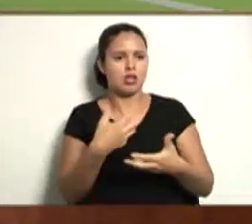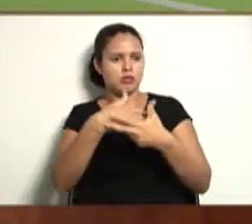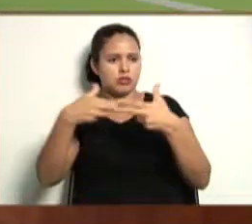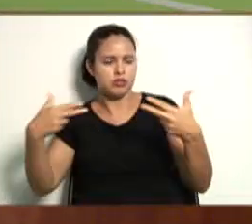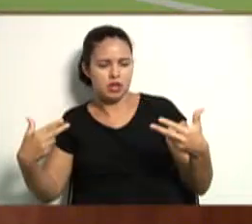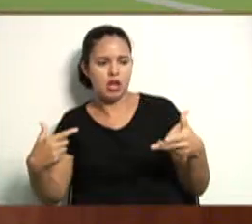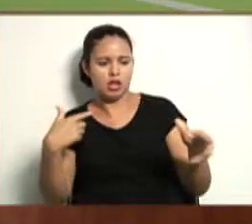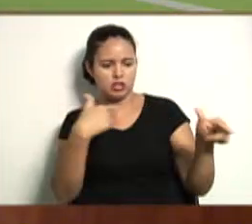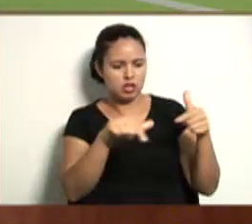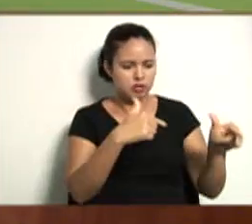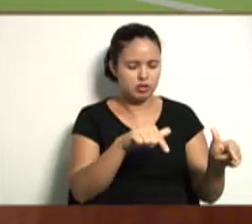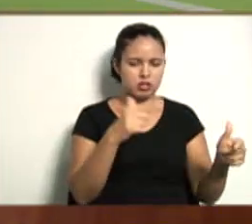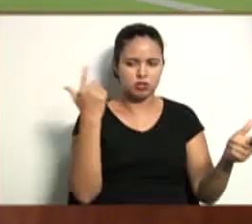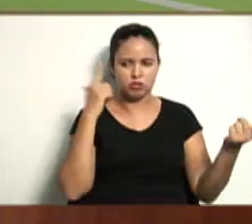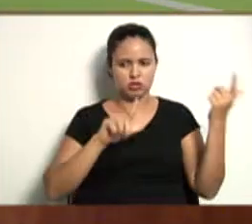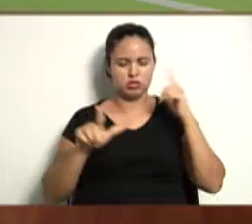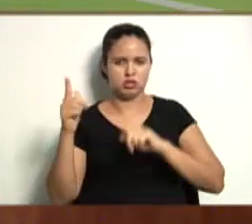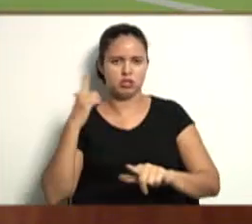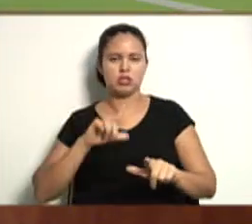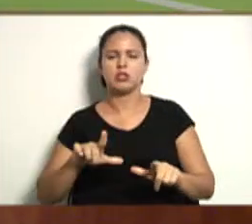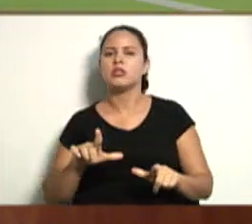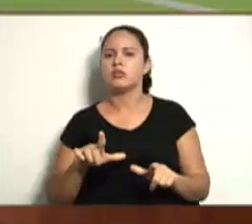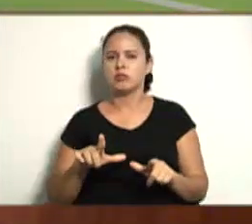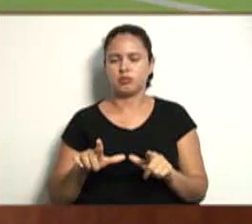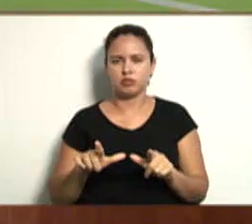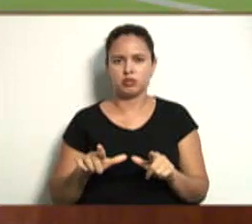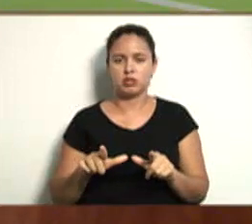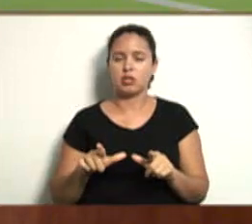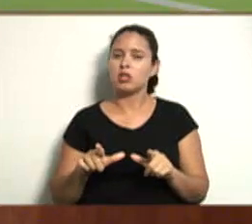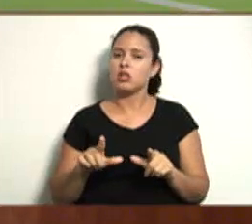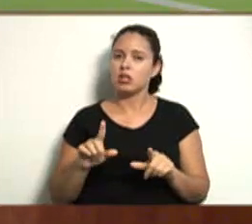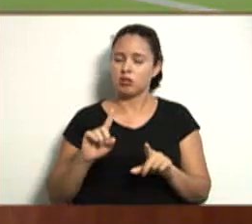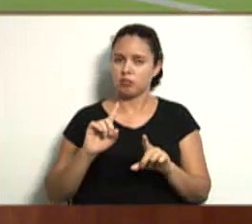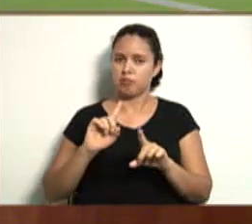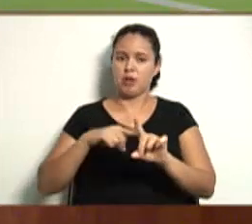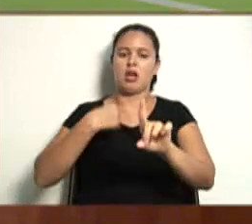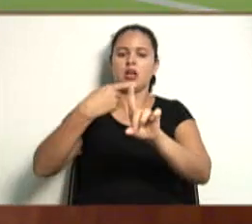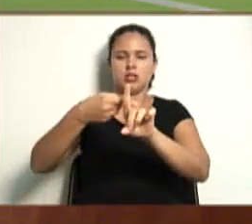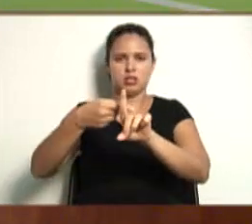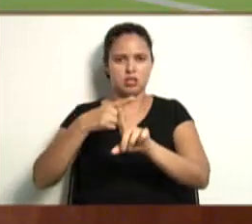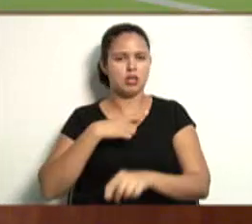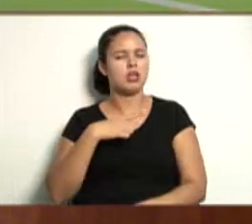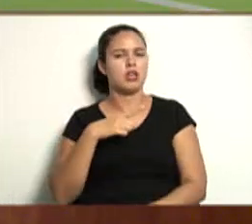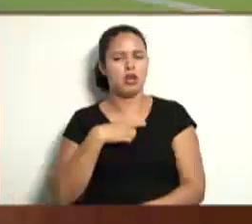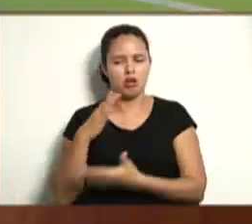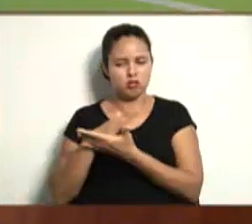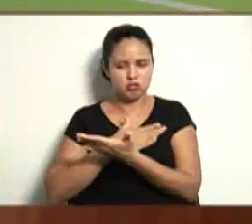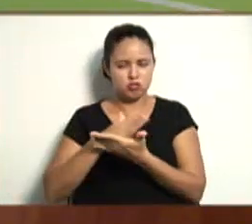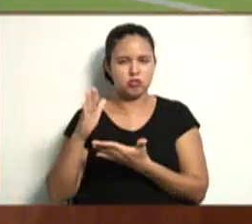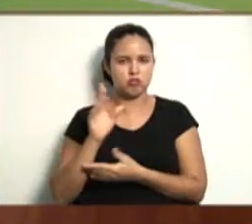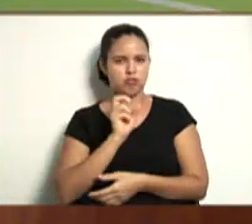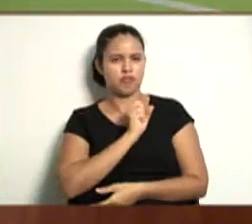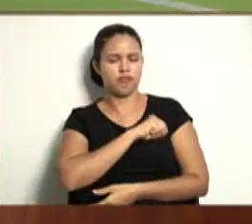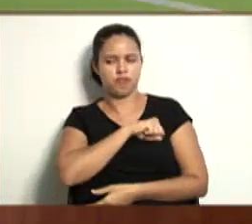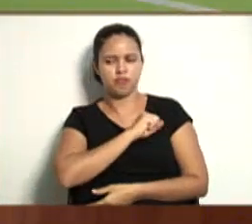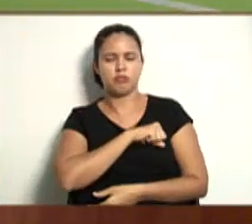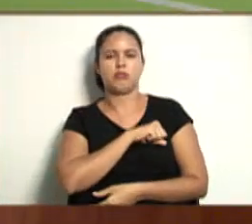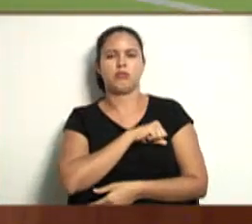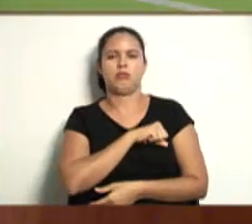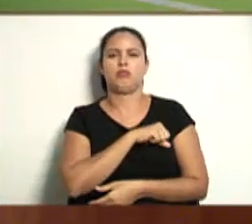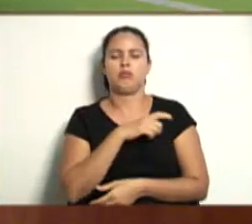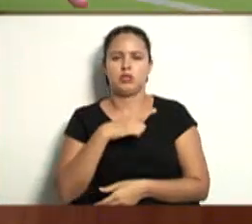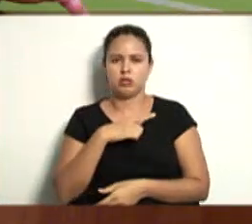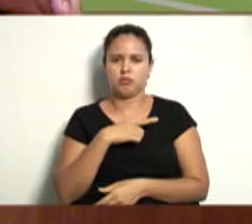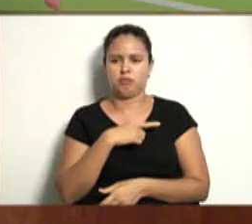transforme o trabalho em tortura quando escraviza a pessoa. Tem isso ainda na nossa realidade. Mas, de